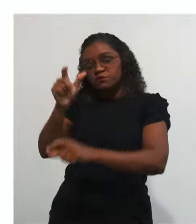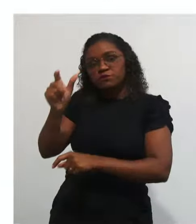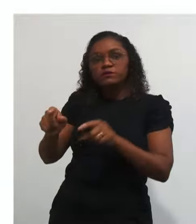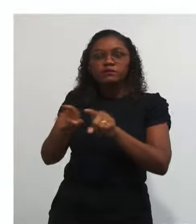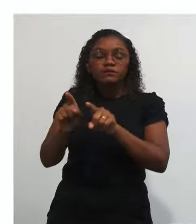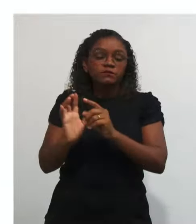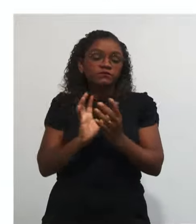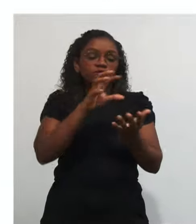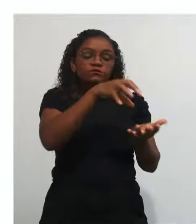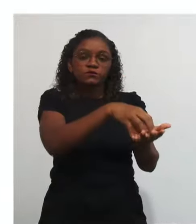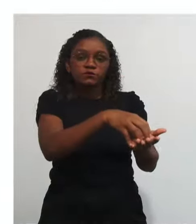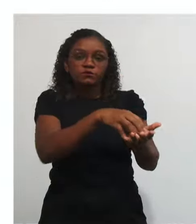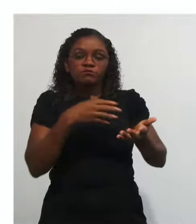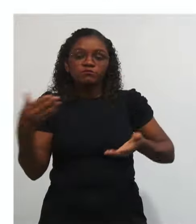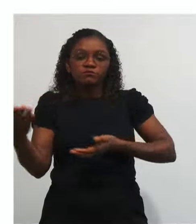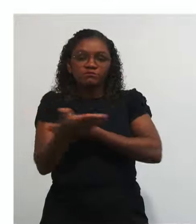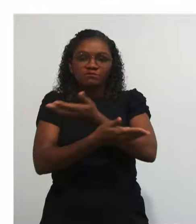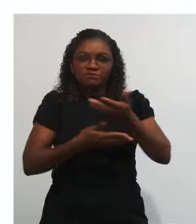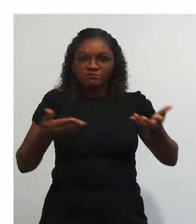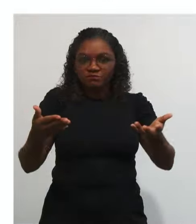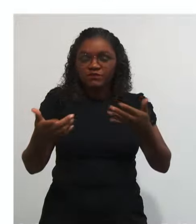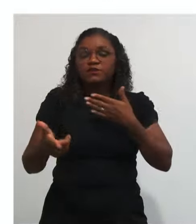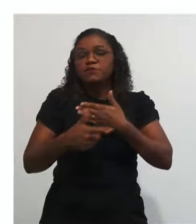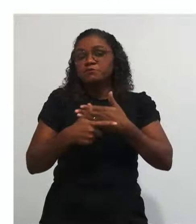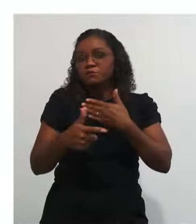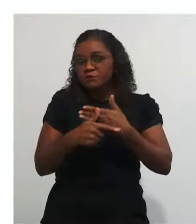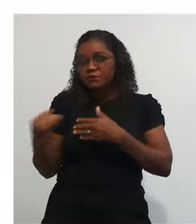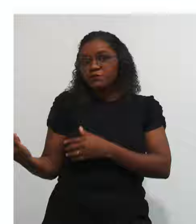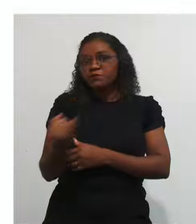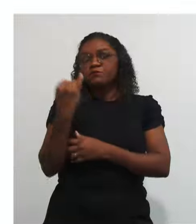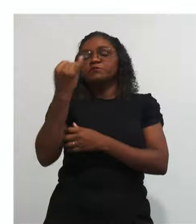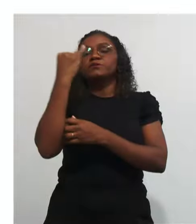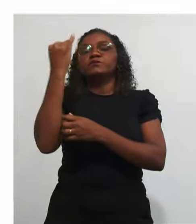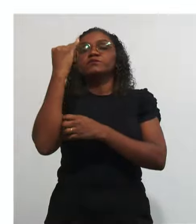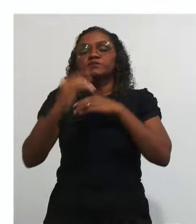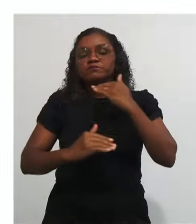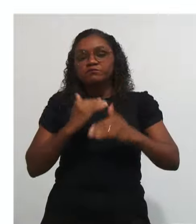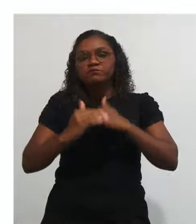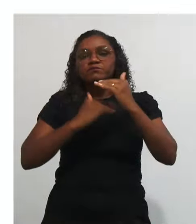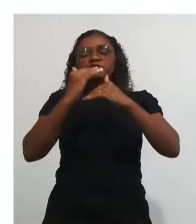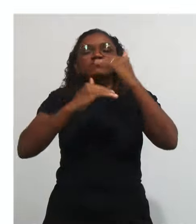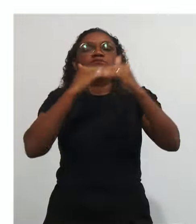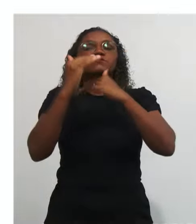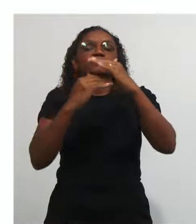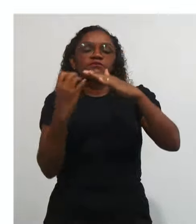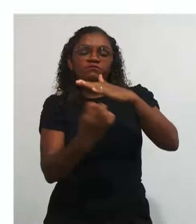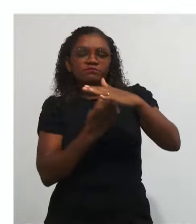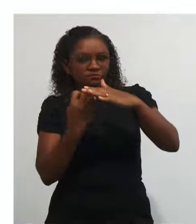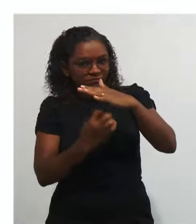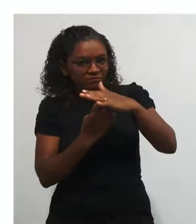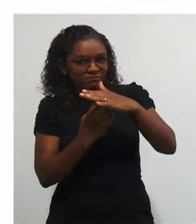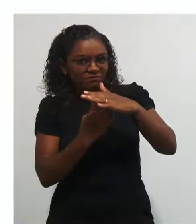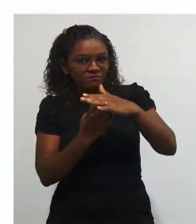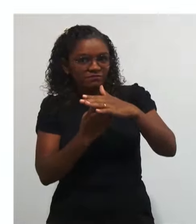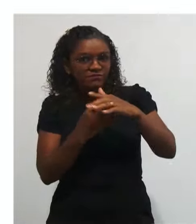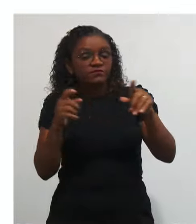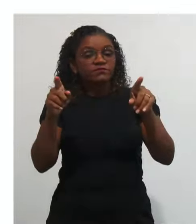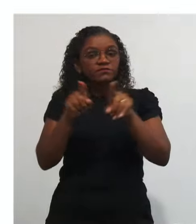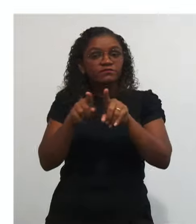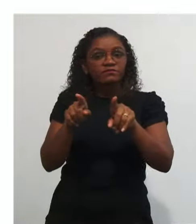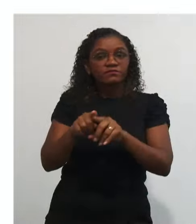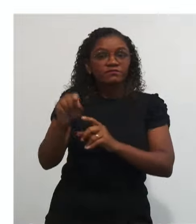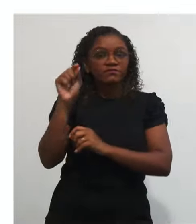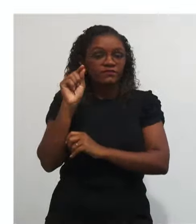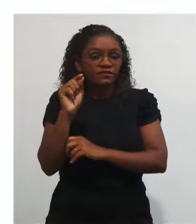seja essa área tem um papel fundamental para o desenvolvimento de uma empresa através dela